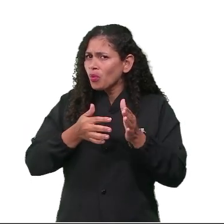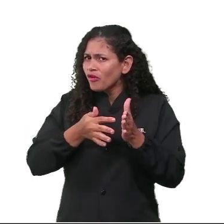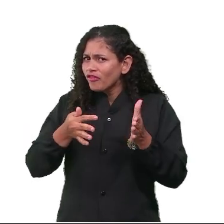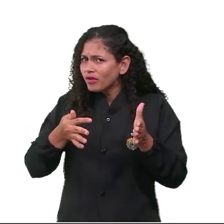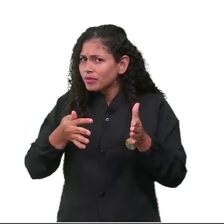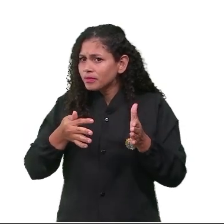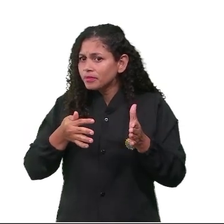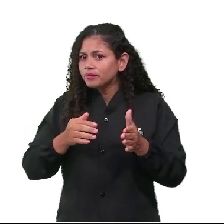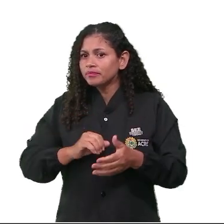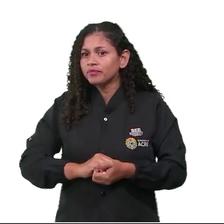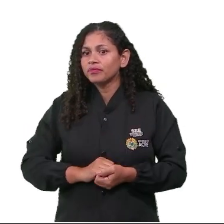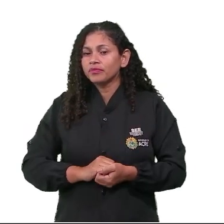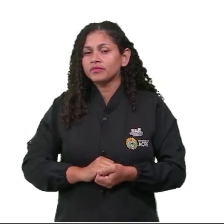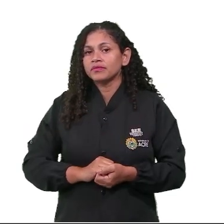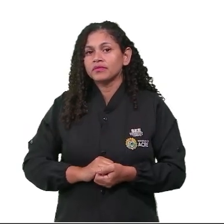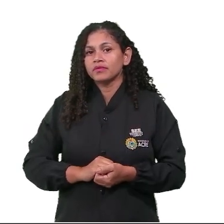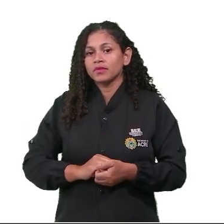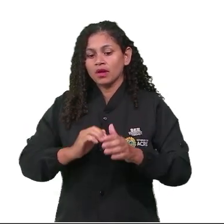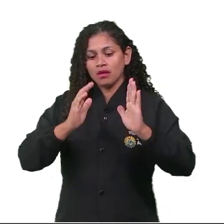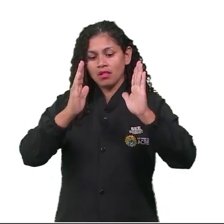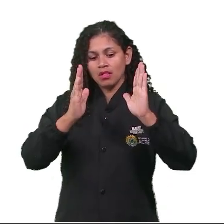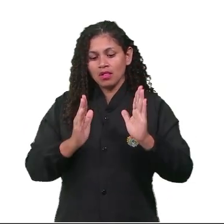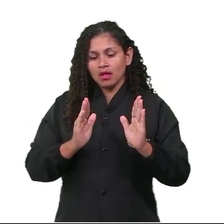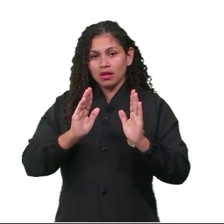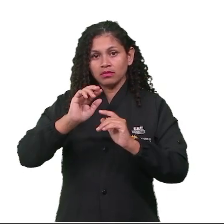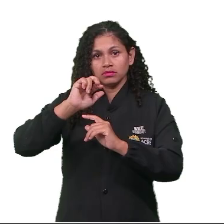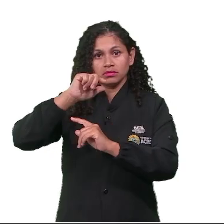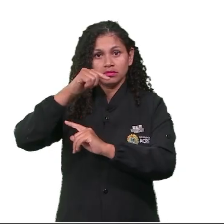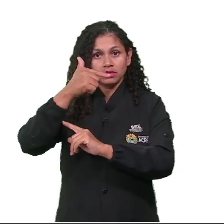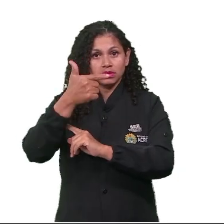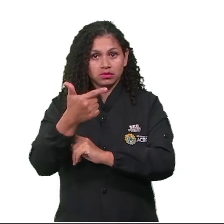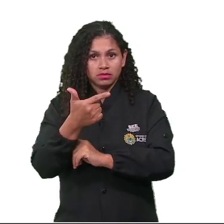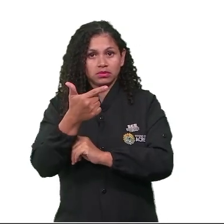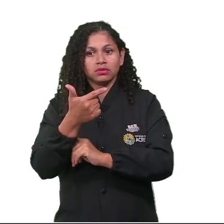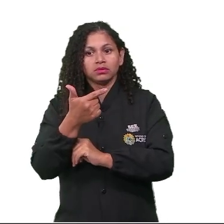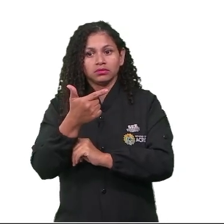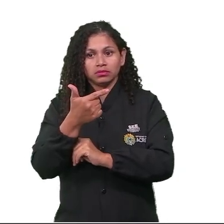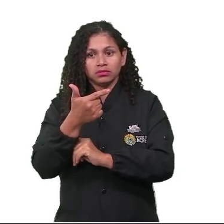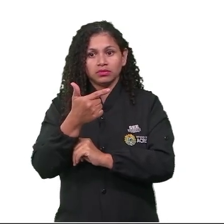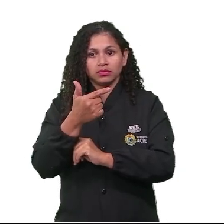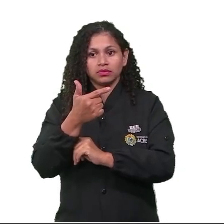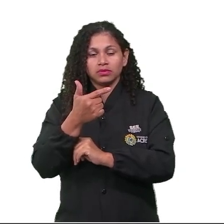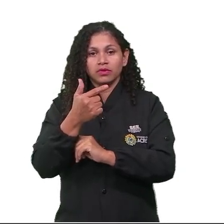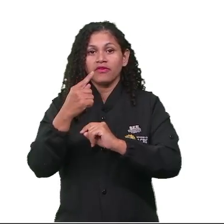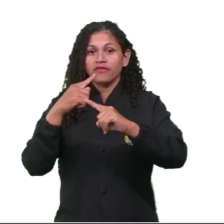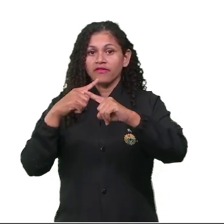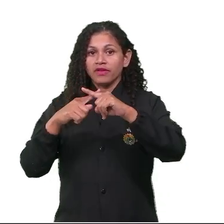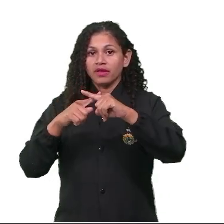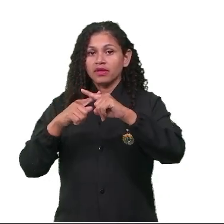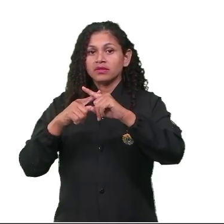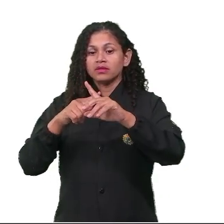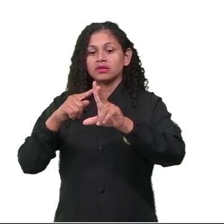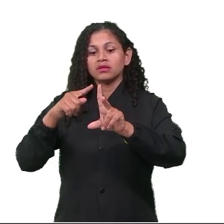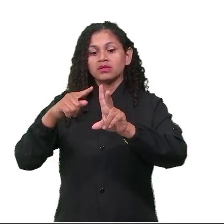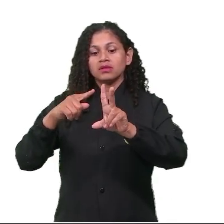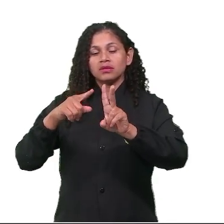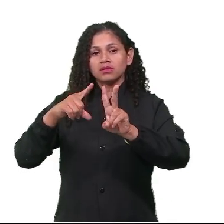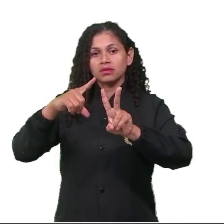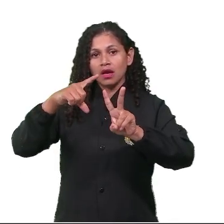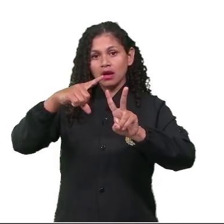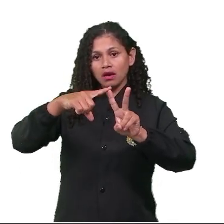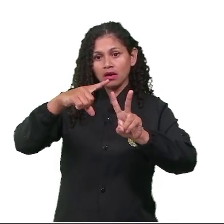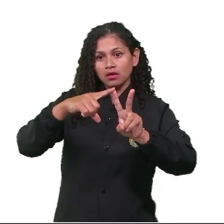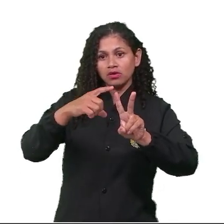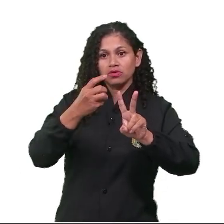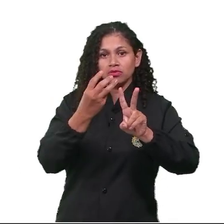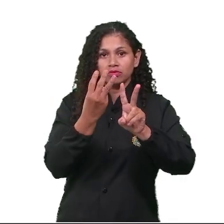lado ao quadrado vezes raiz de 3 dividido para 4. Em qualquer problema que